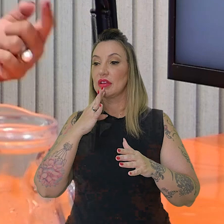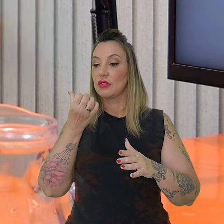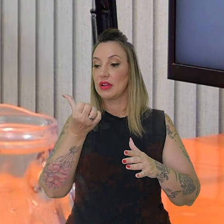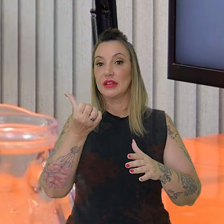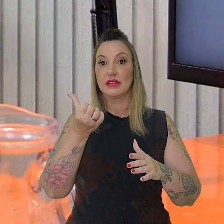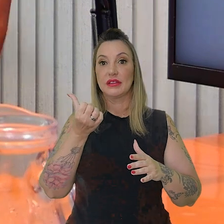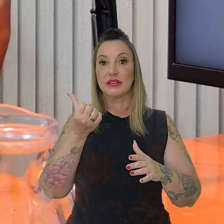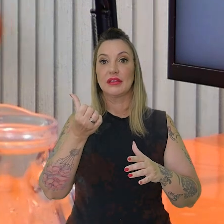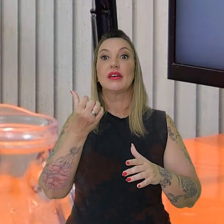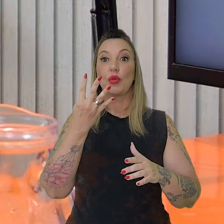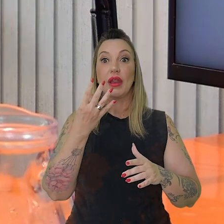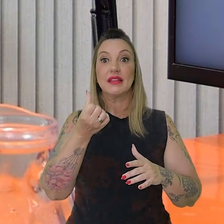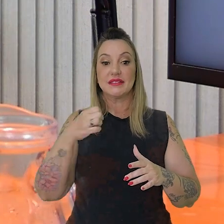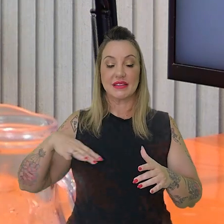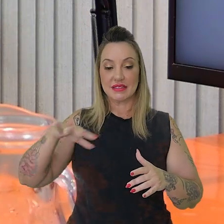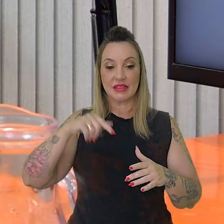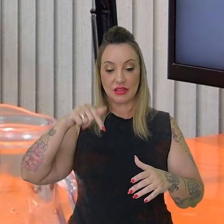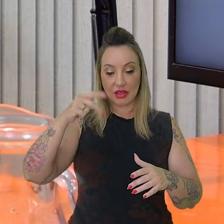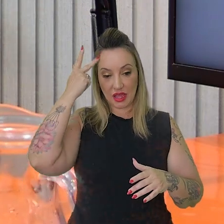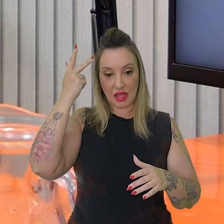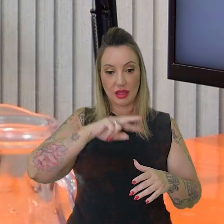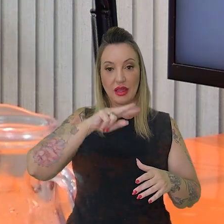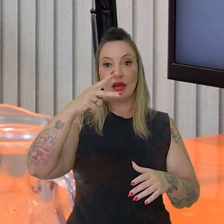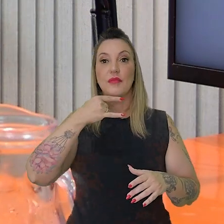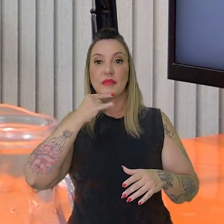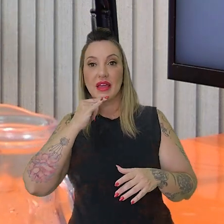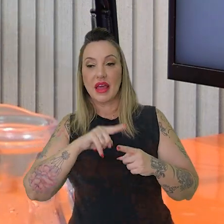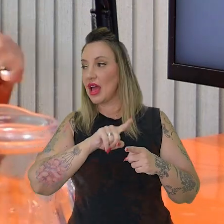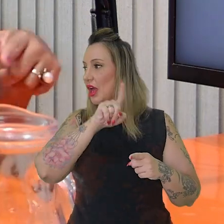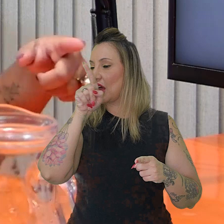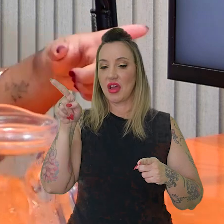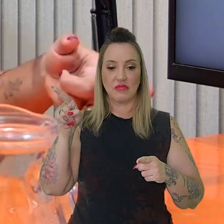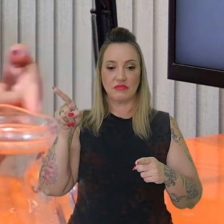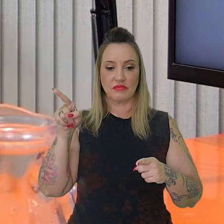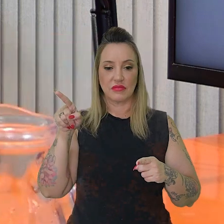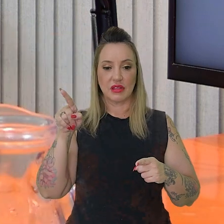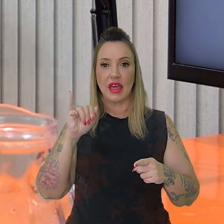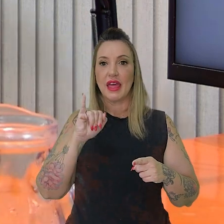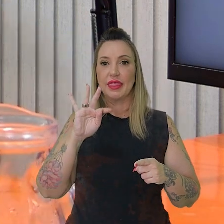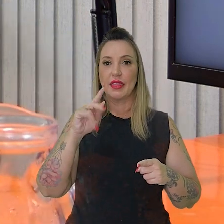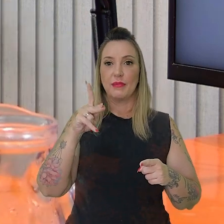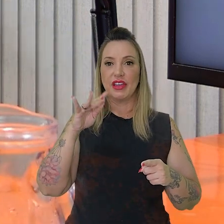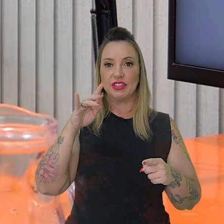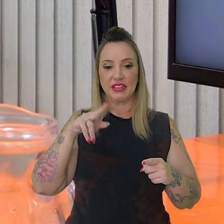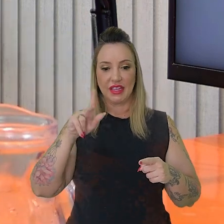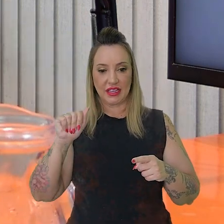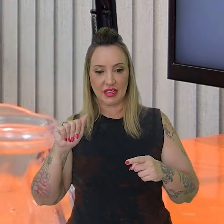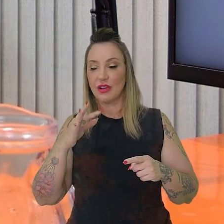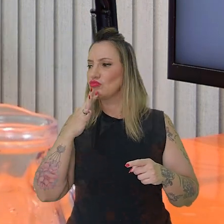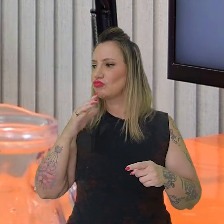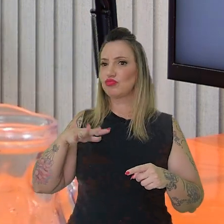de São Paulo num dia eu tava aqui aí a manhã já tava em peraba no outro dia eu tava em Itapetininga e ass conheço muito mais cidade